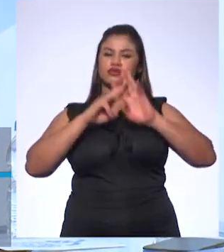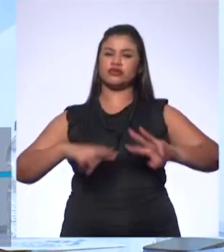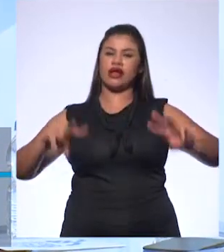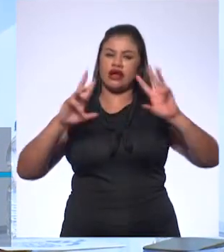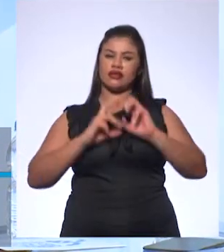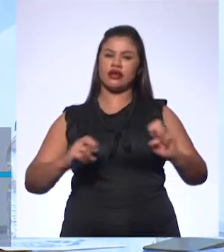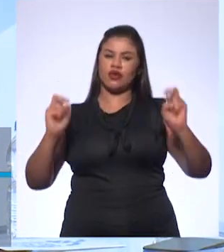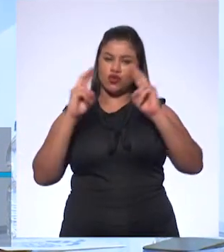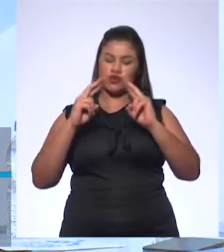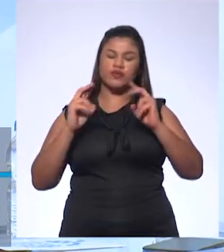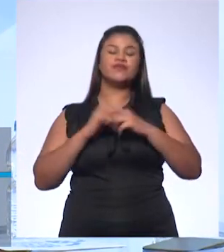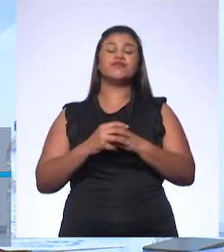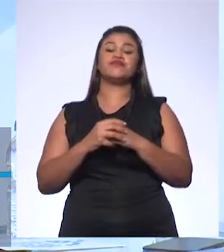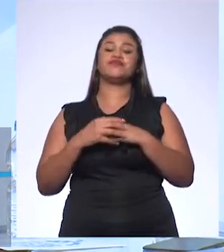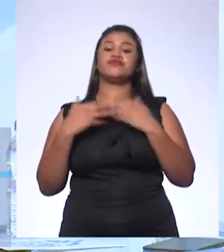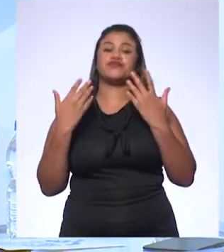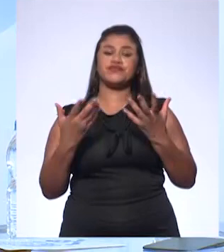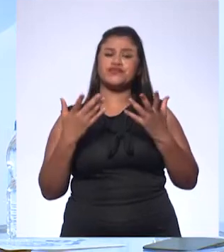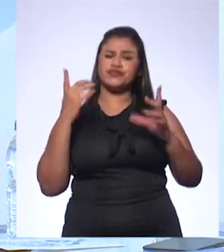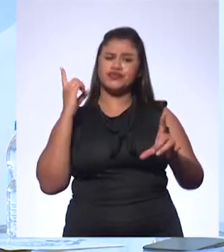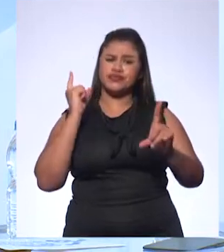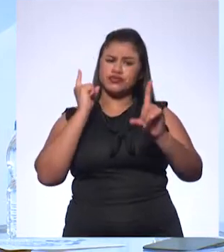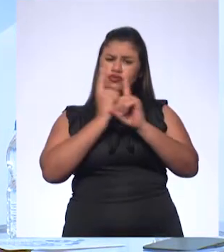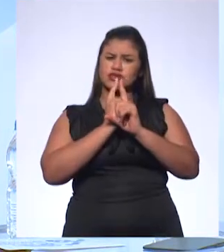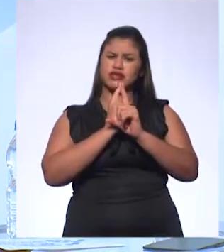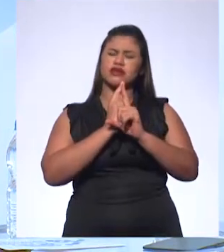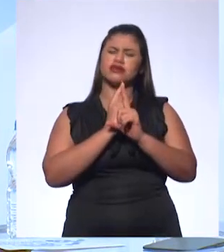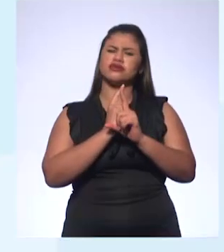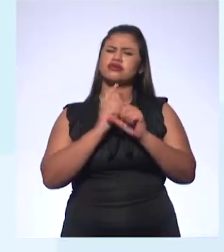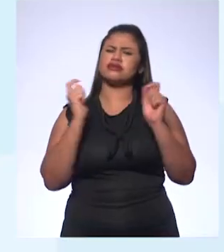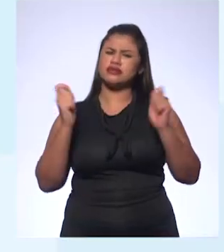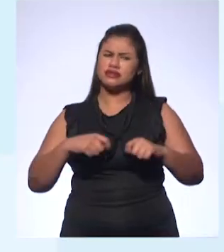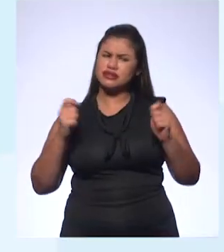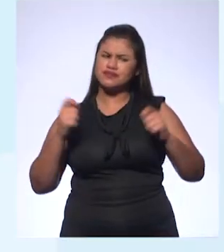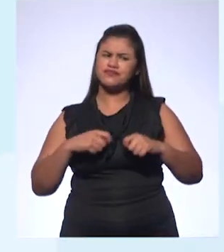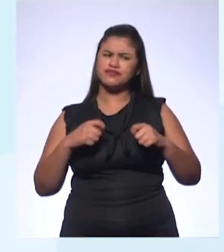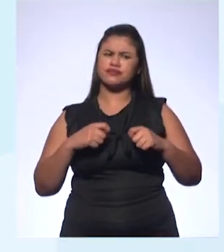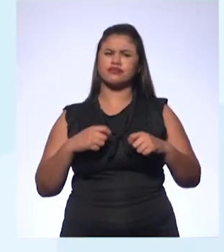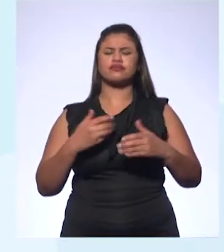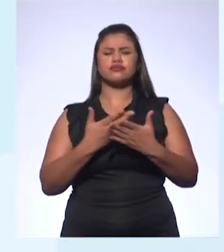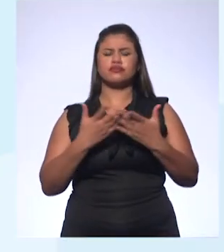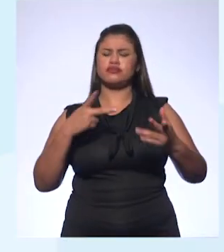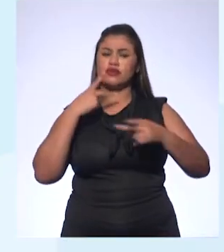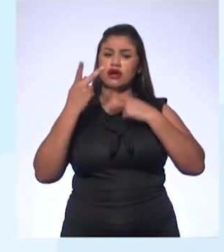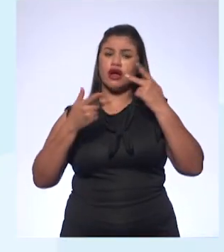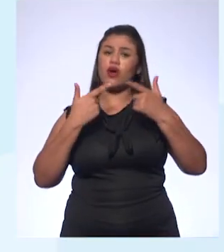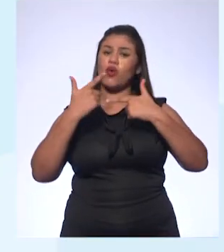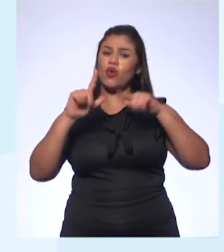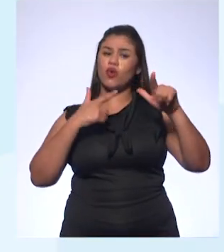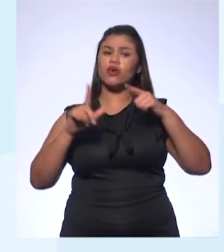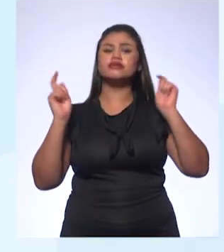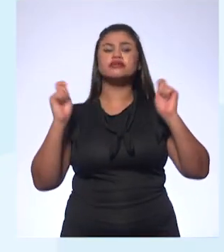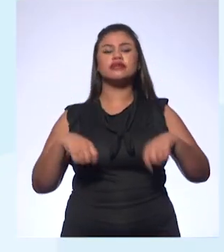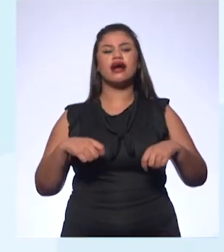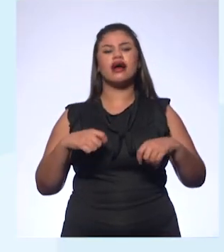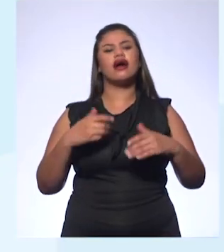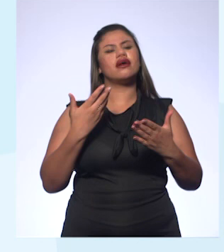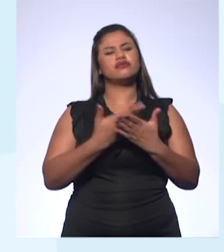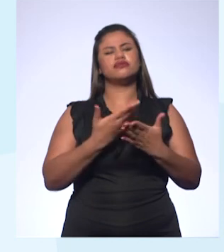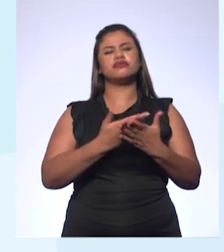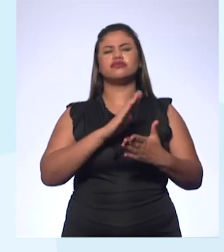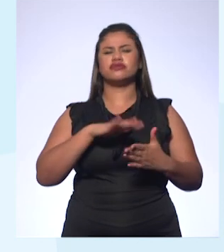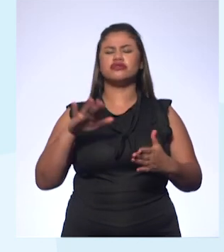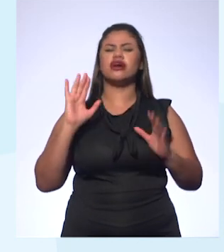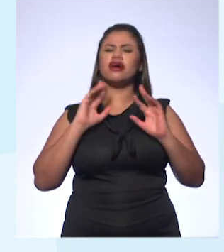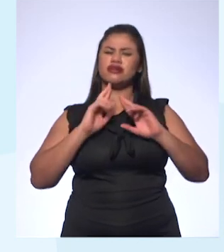certo? E é possível encontrar notícias como essa? Vocês falaram, em quais outros outros meios de comunicação? Acho que os alunos já responderam,